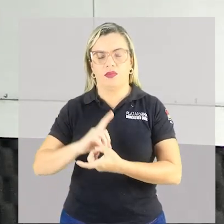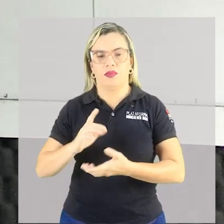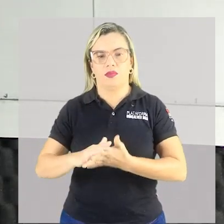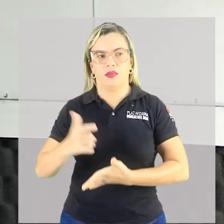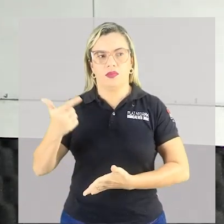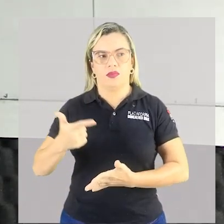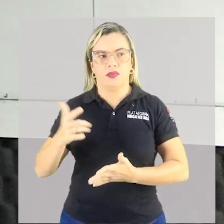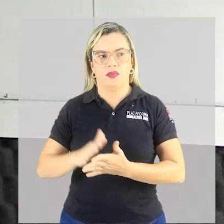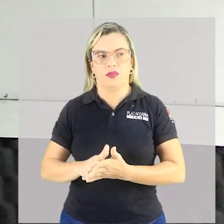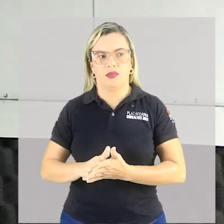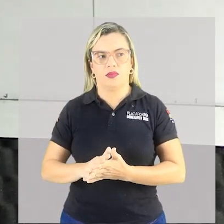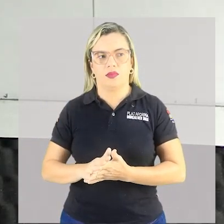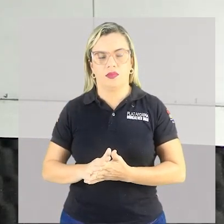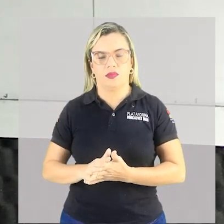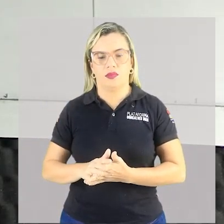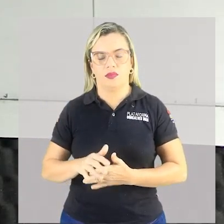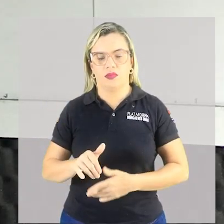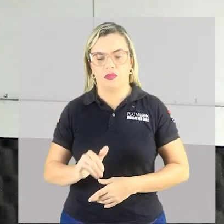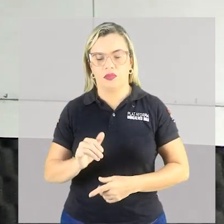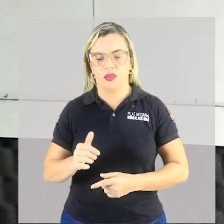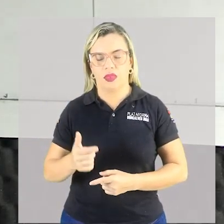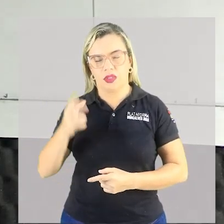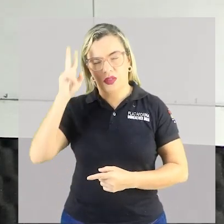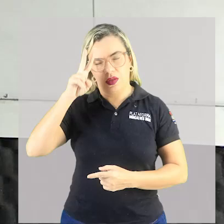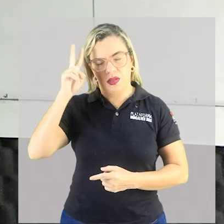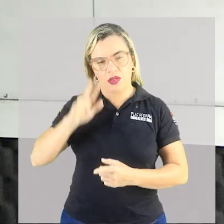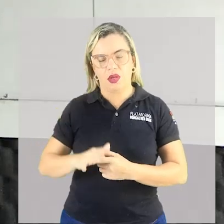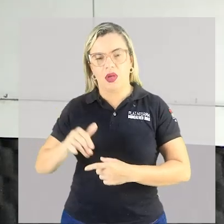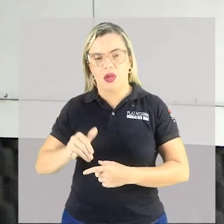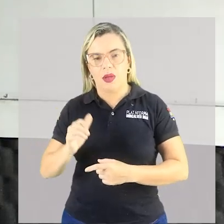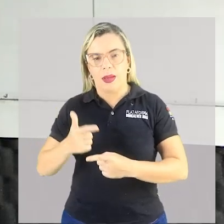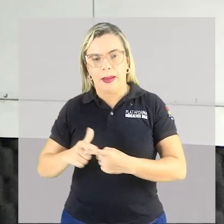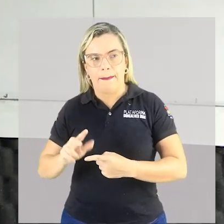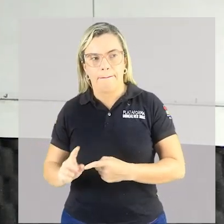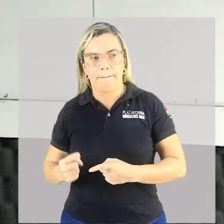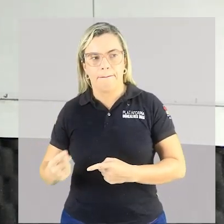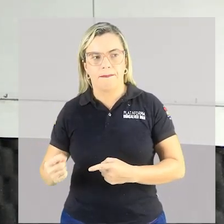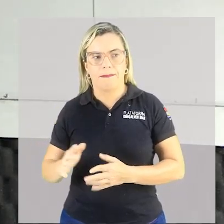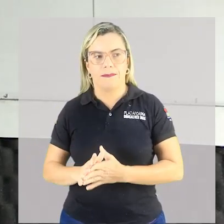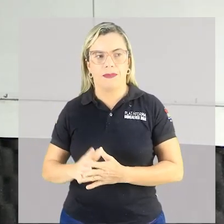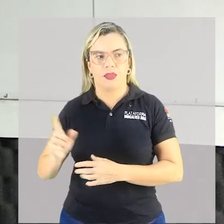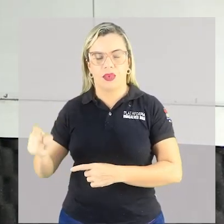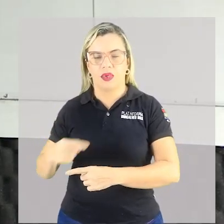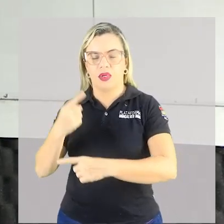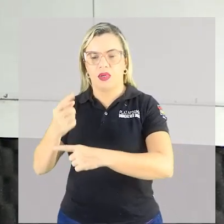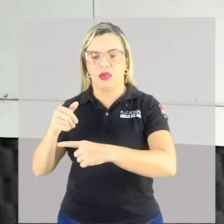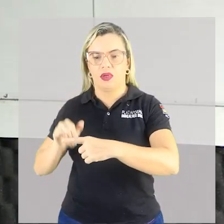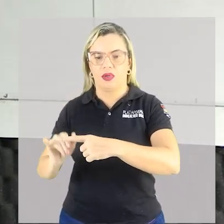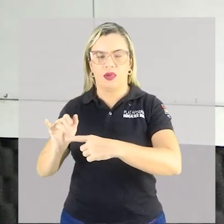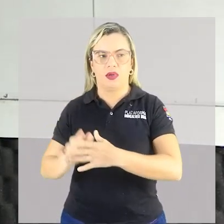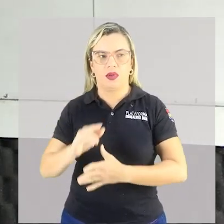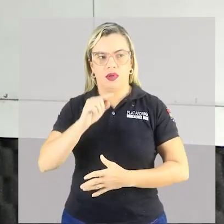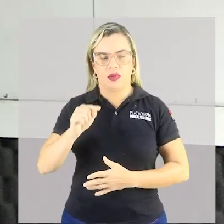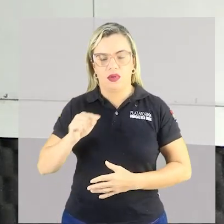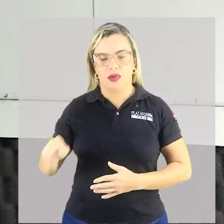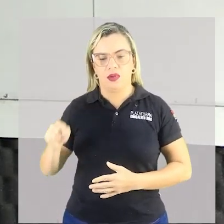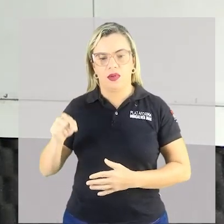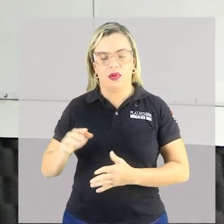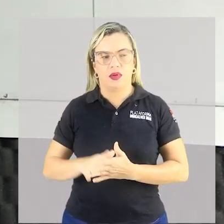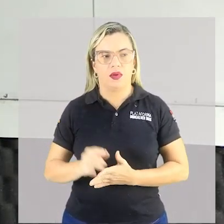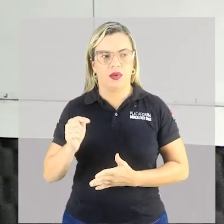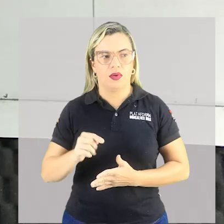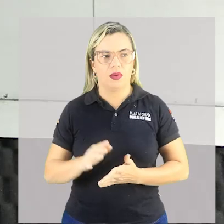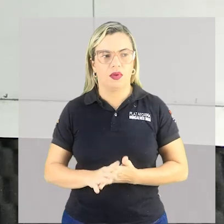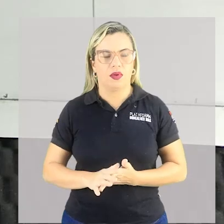de Y sobre 1 vai ser quem? Vai ser 1 sobre Y. Cancela Y em cima e embaixo, sobrou quem? 1 sobre